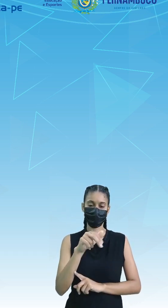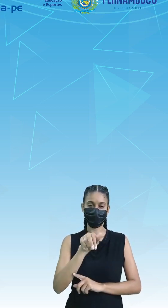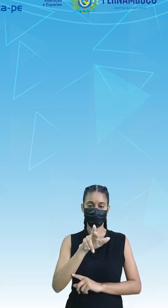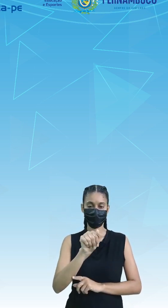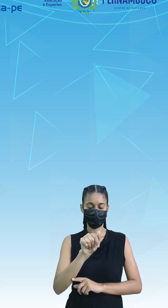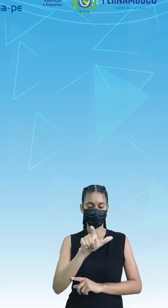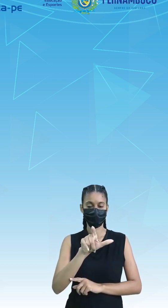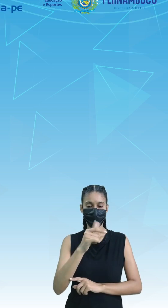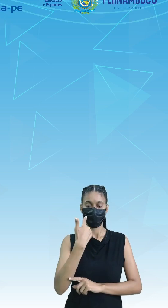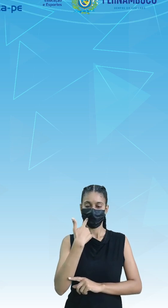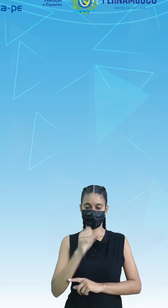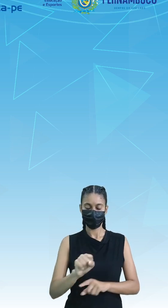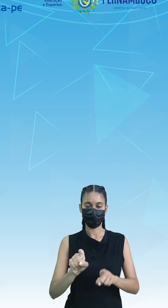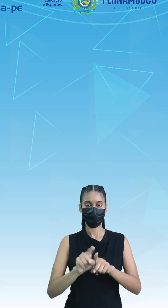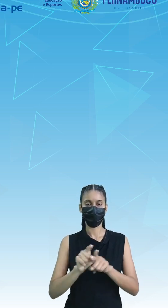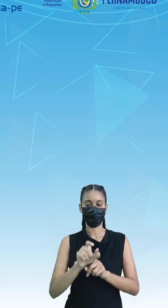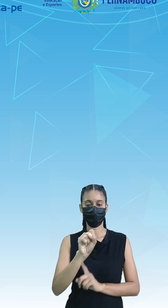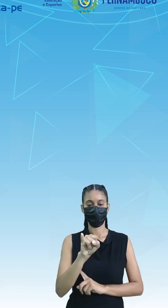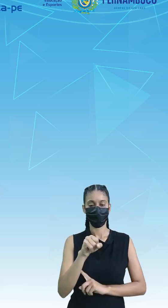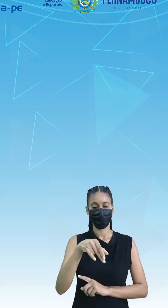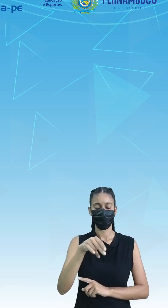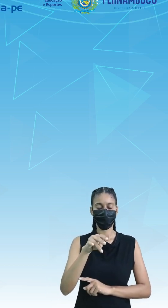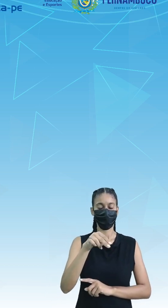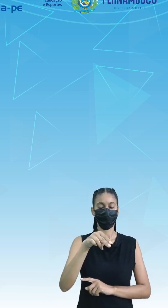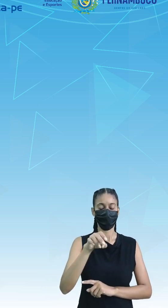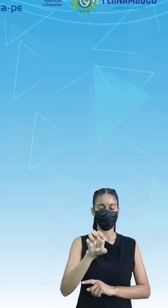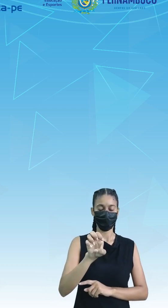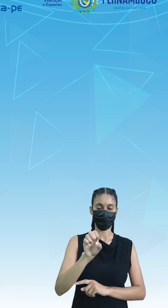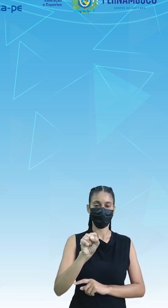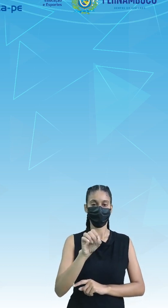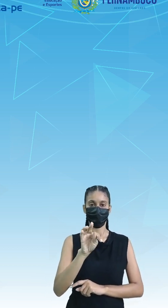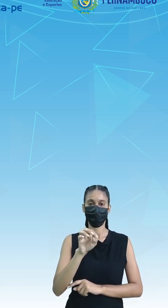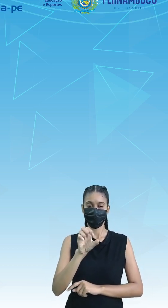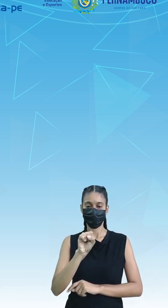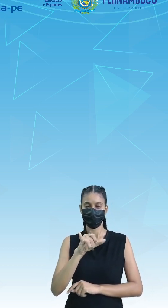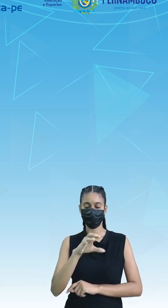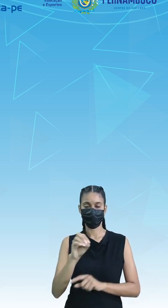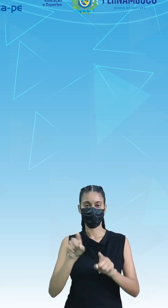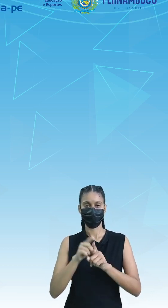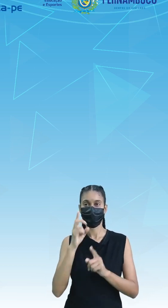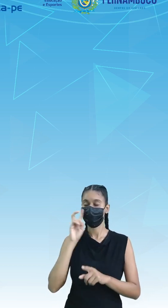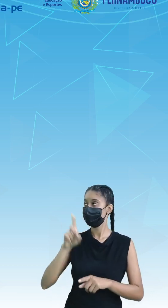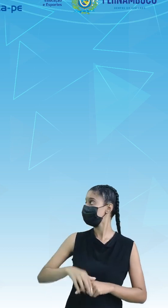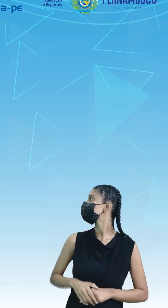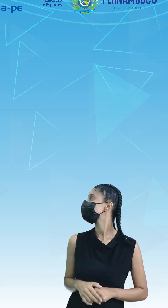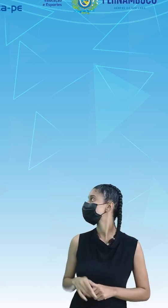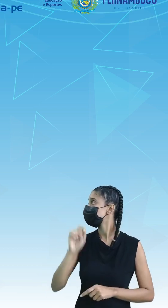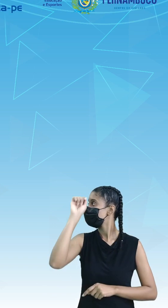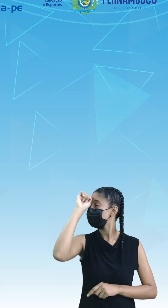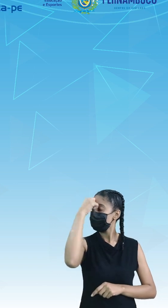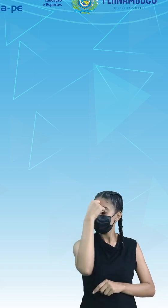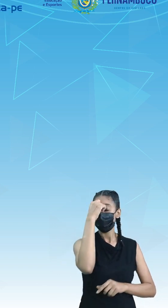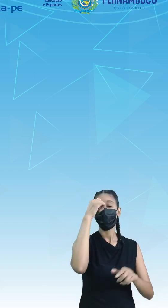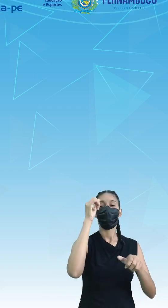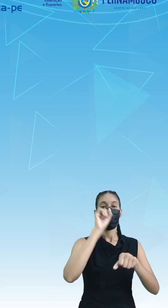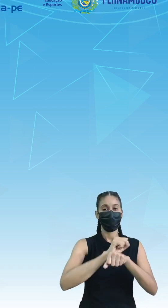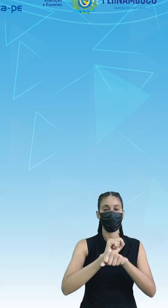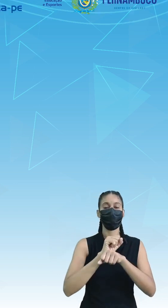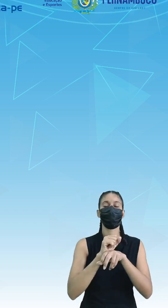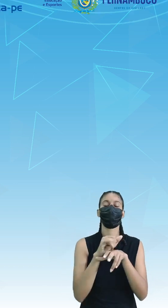alta, ou seja, a letra maiúscula, a cor, a letra trêmula, as pausas na escrita, tudo